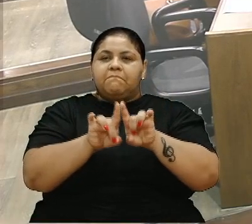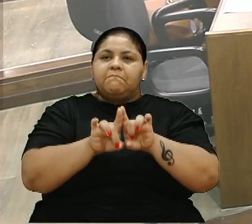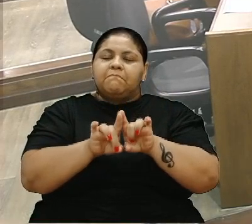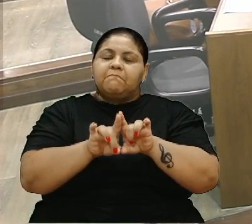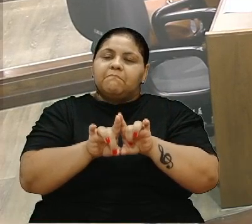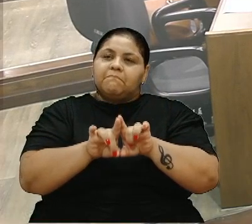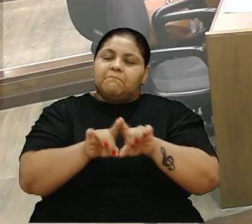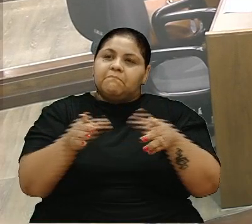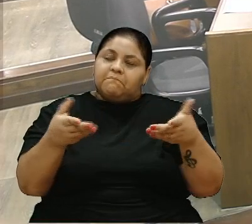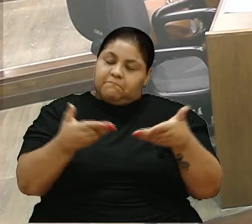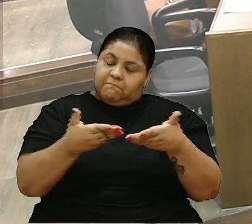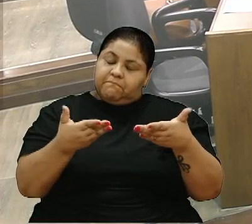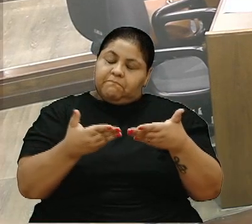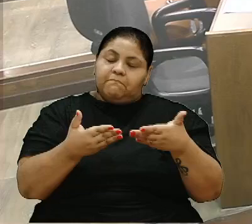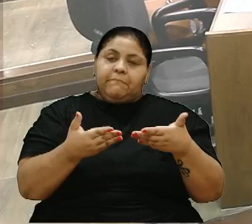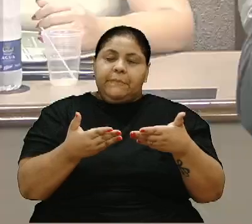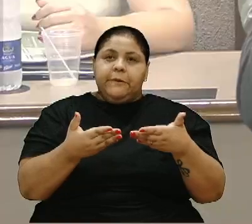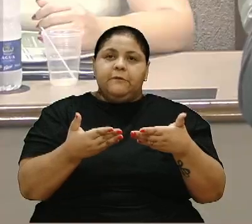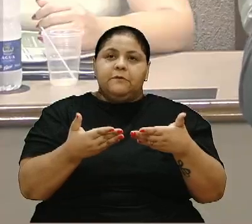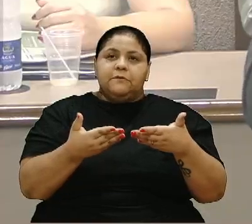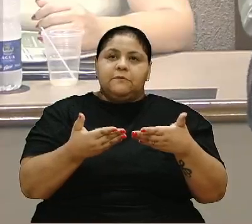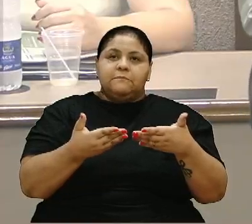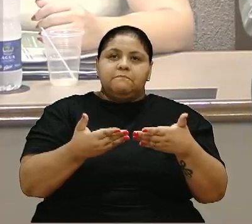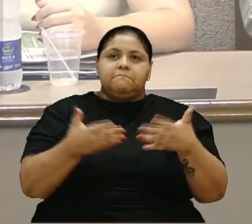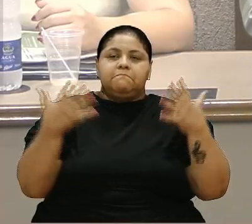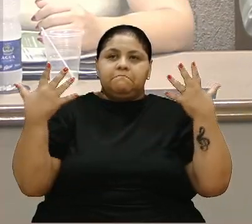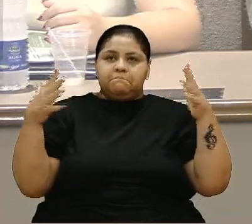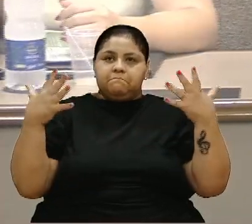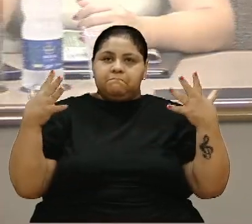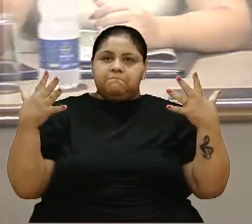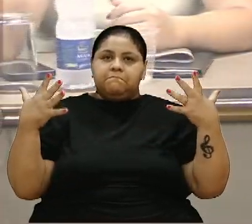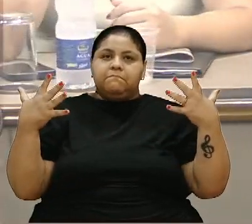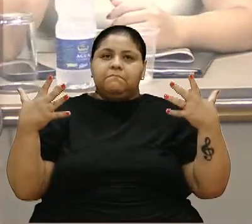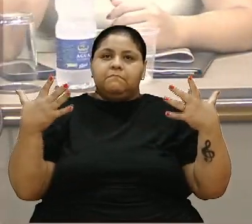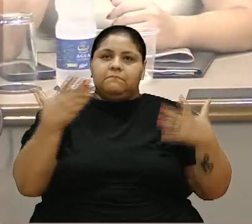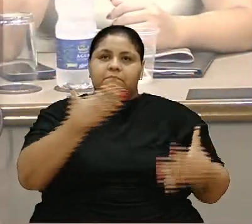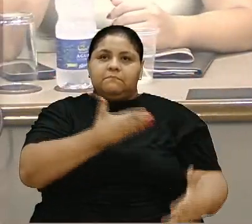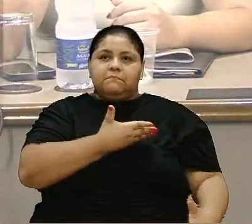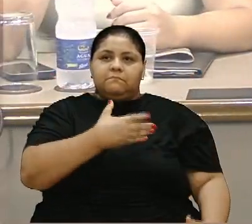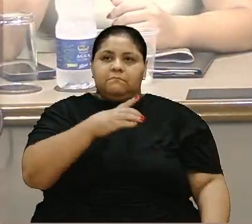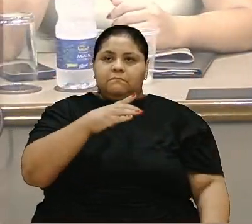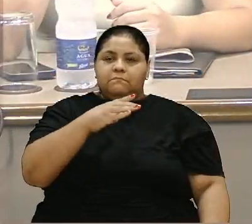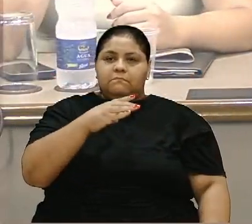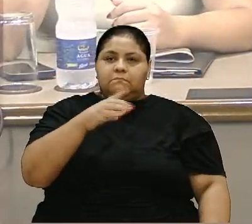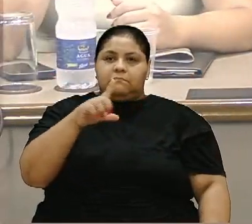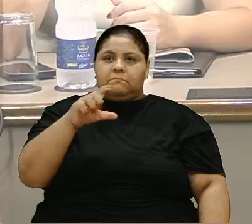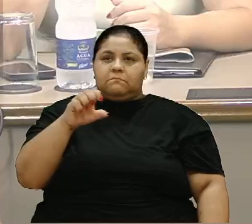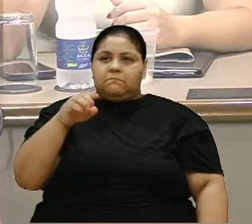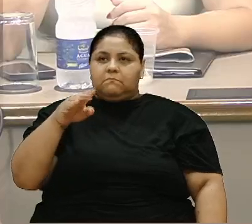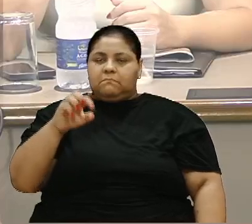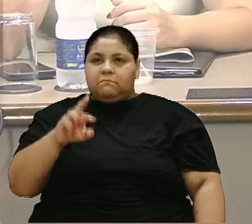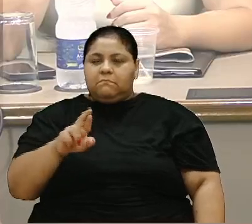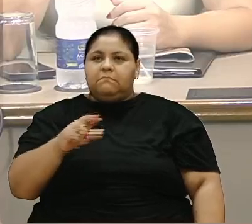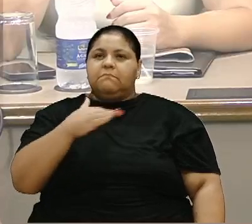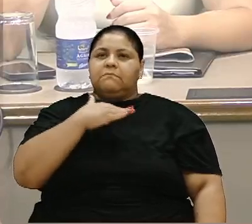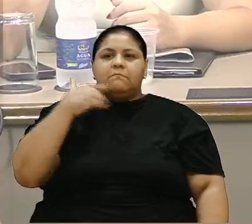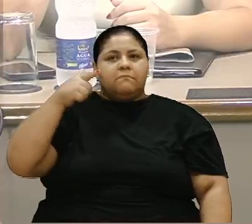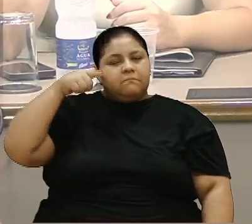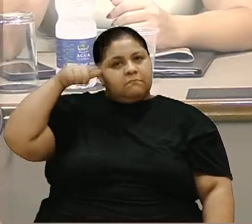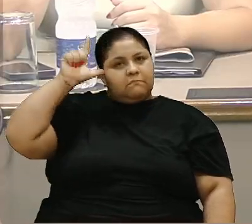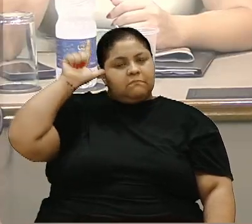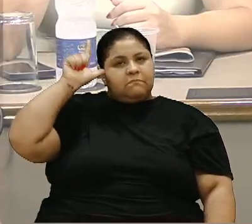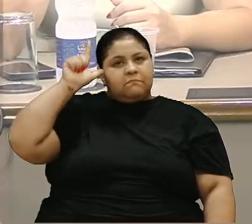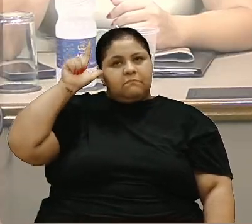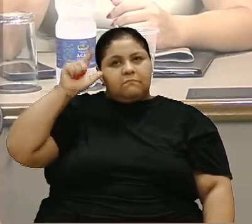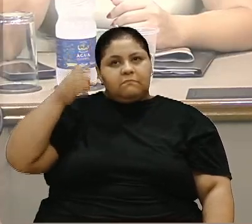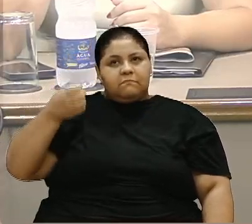então, um voto de congratulações ao amigo Kleber Semin, que aniversariou ontem, e que este novo